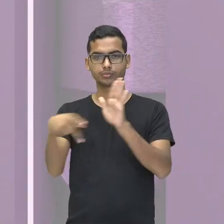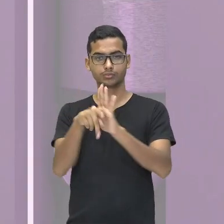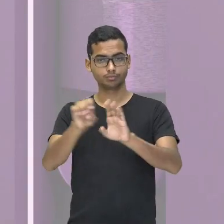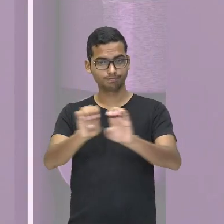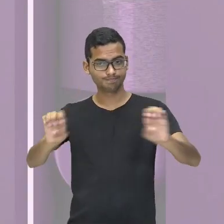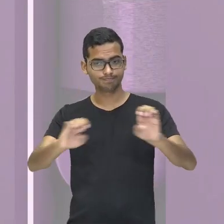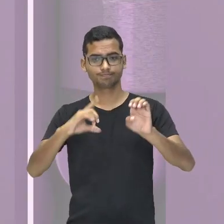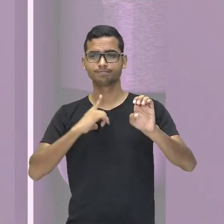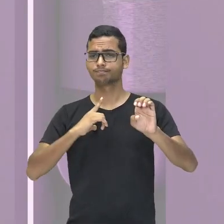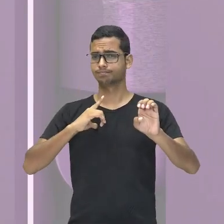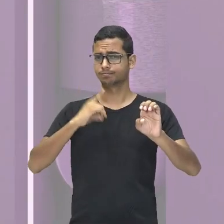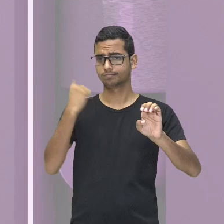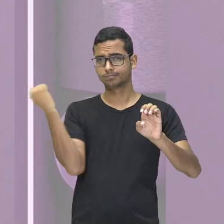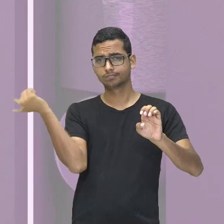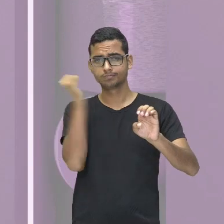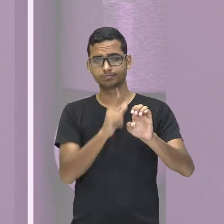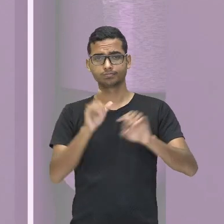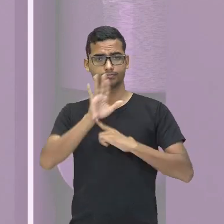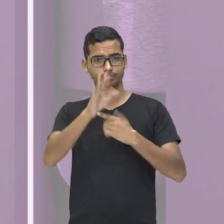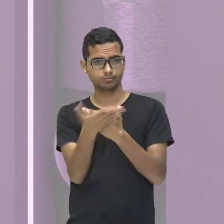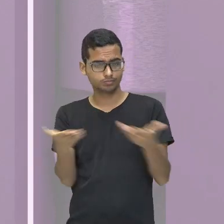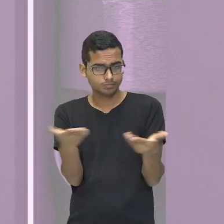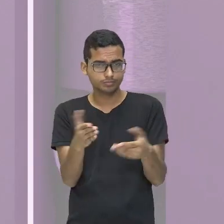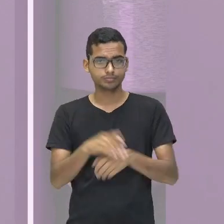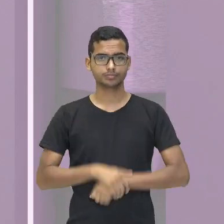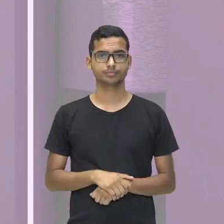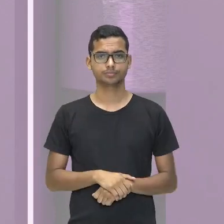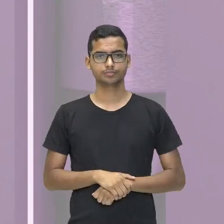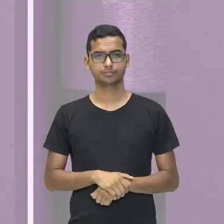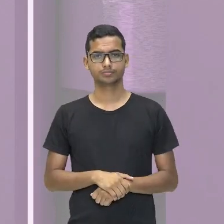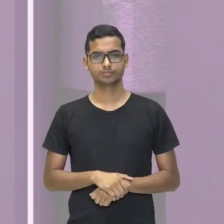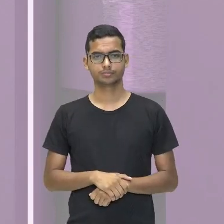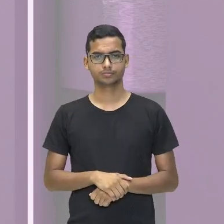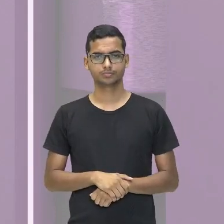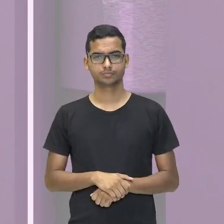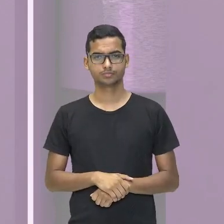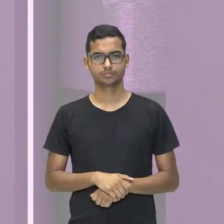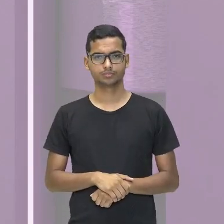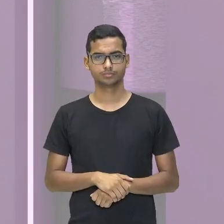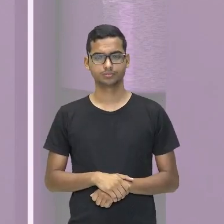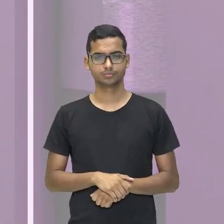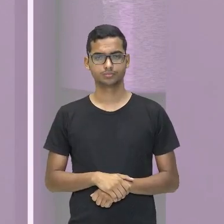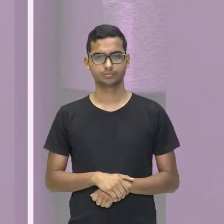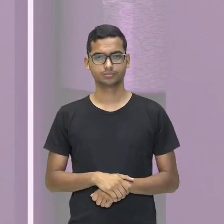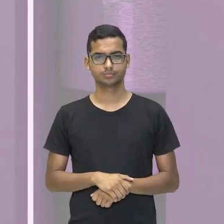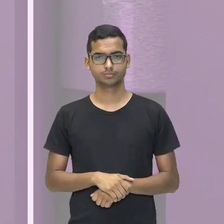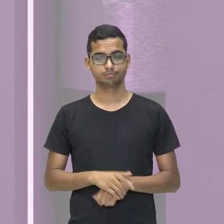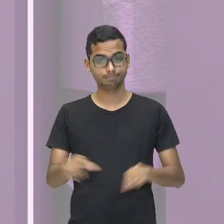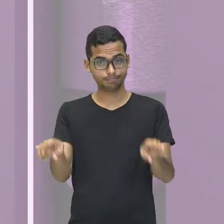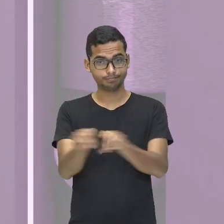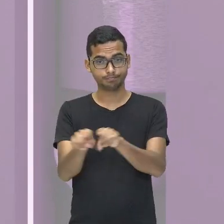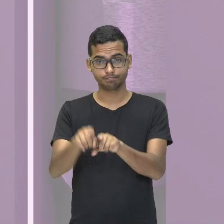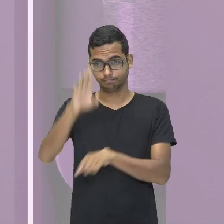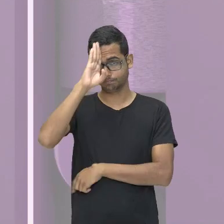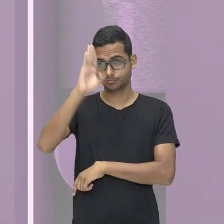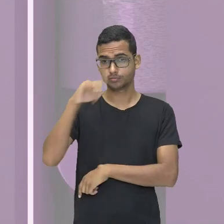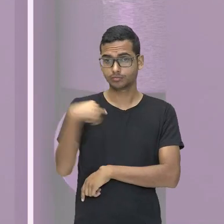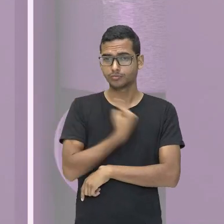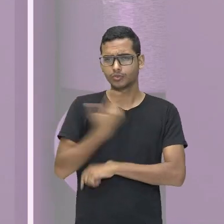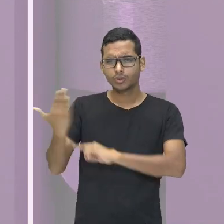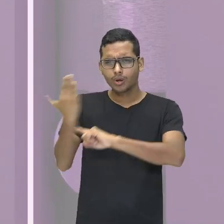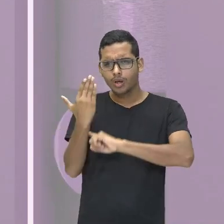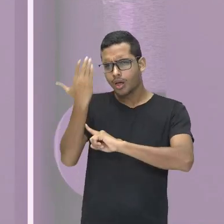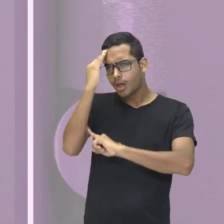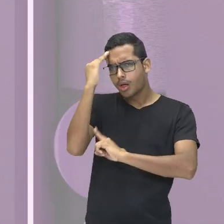Estou apresentando aqui duas para vocês, tá? E que a principal, né, para a gente entender aí,